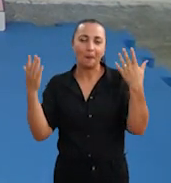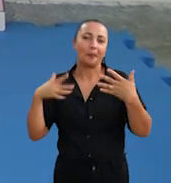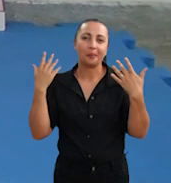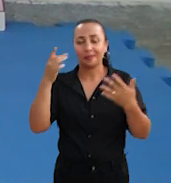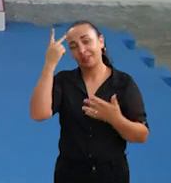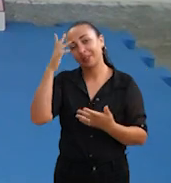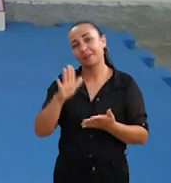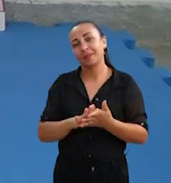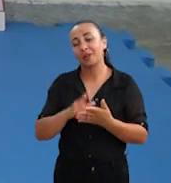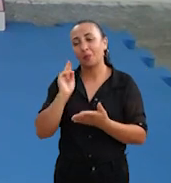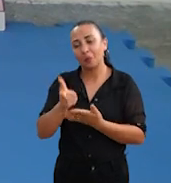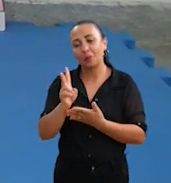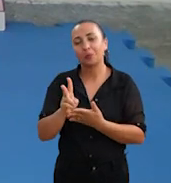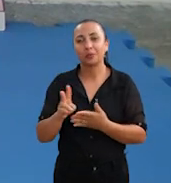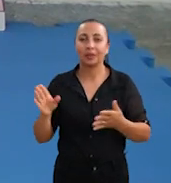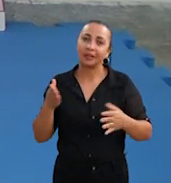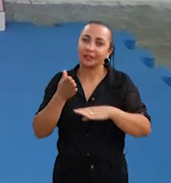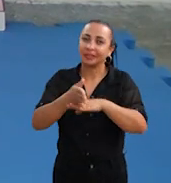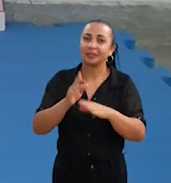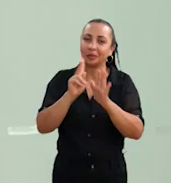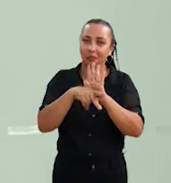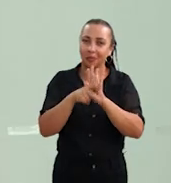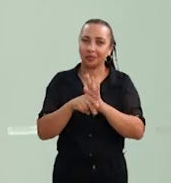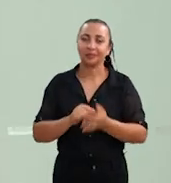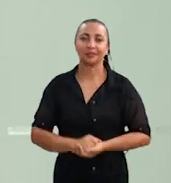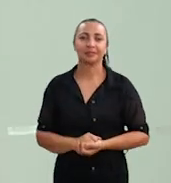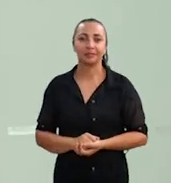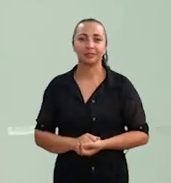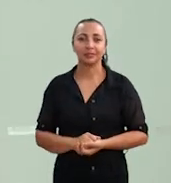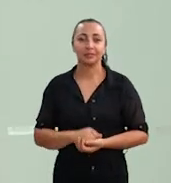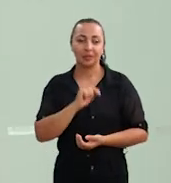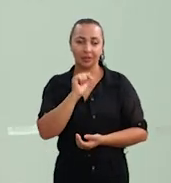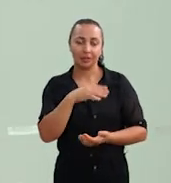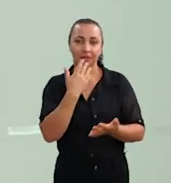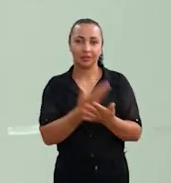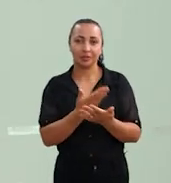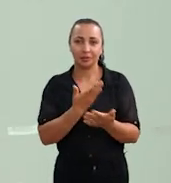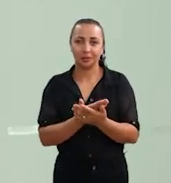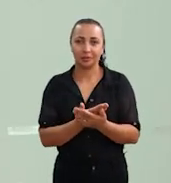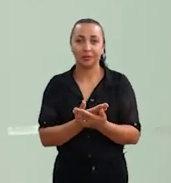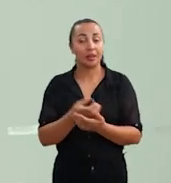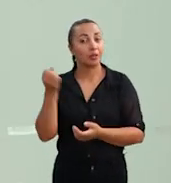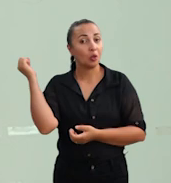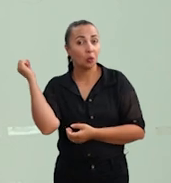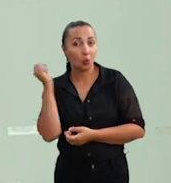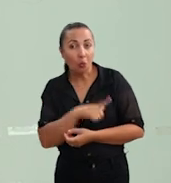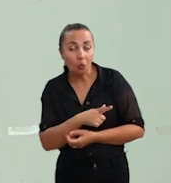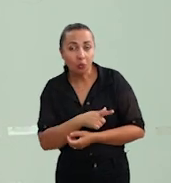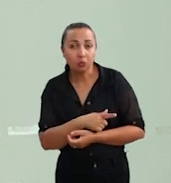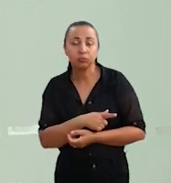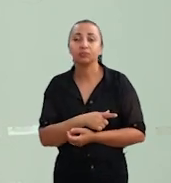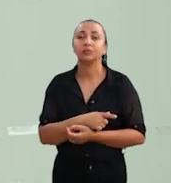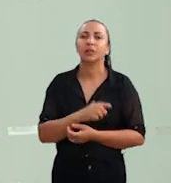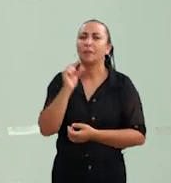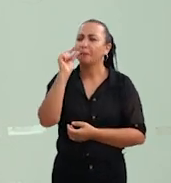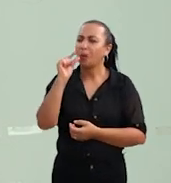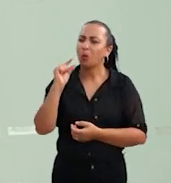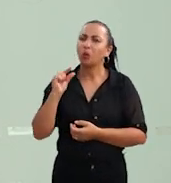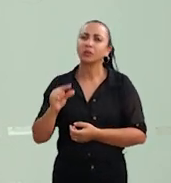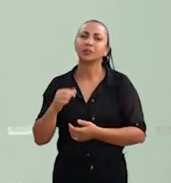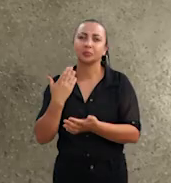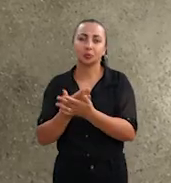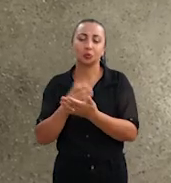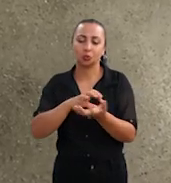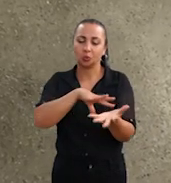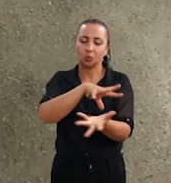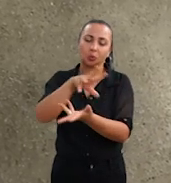possível para ela e que elas continuem engajadas no projeto. Então esses estudos, eles são inéditos, né? São pouquíssimos estudos no